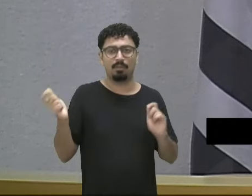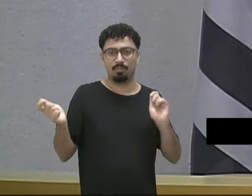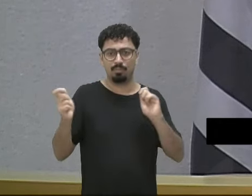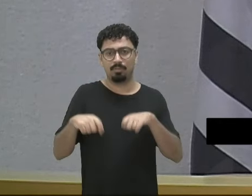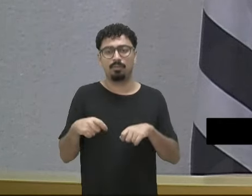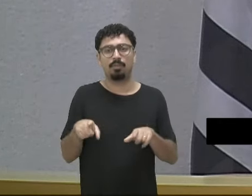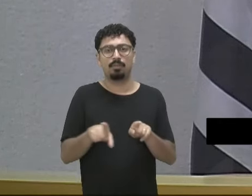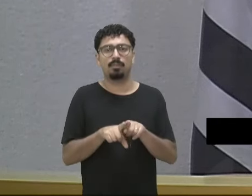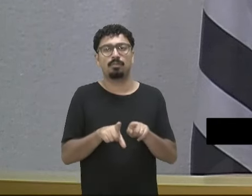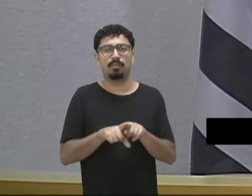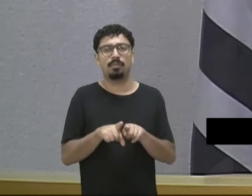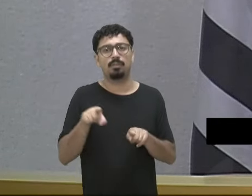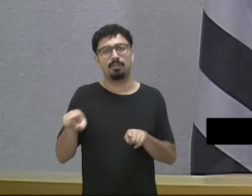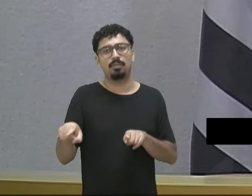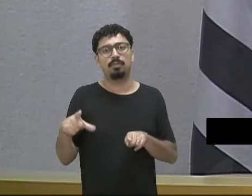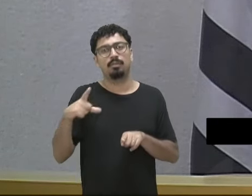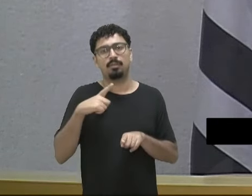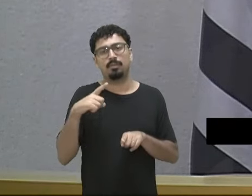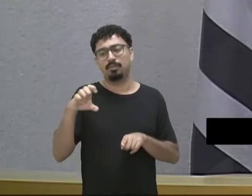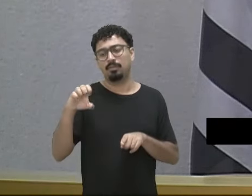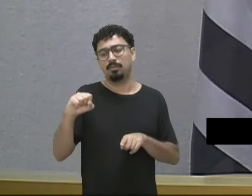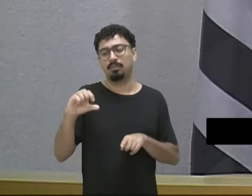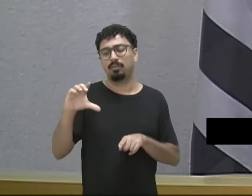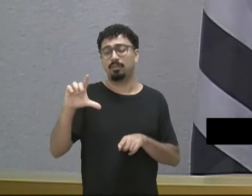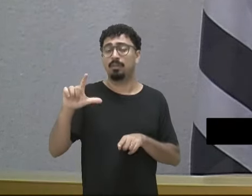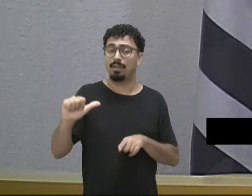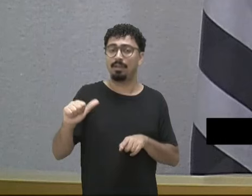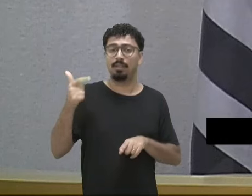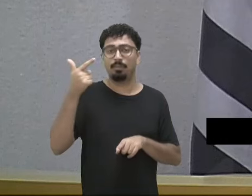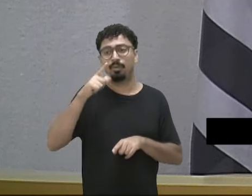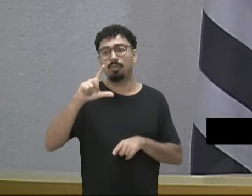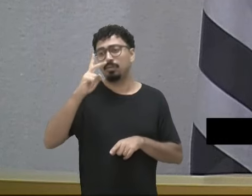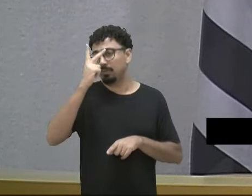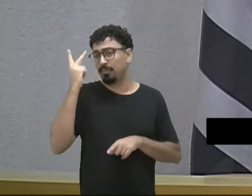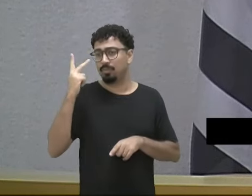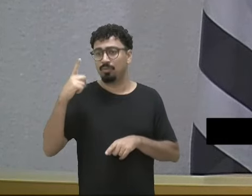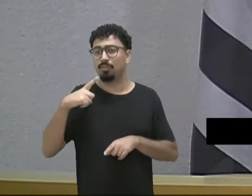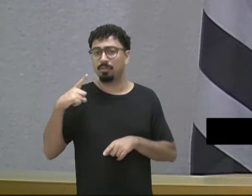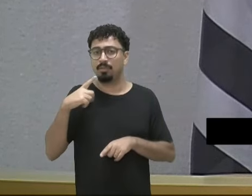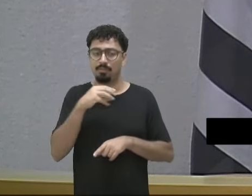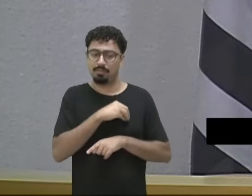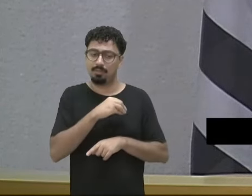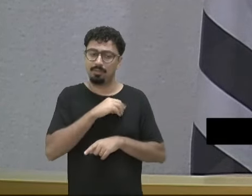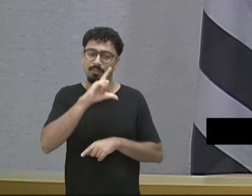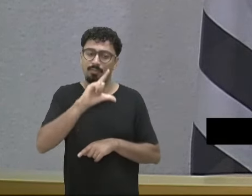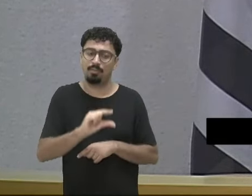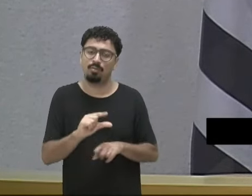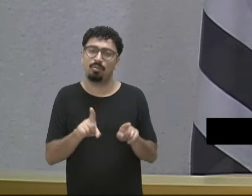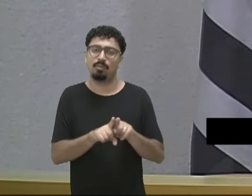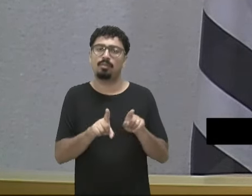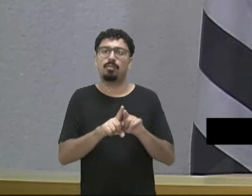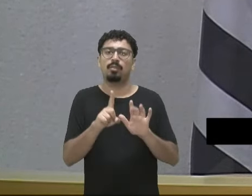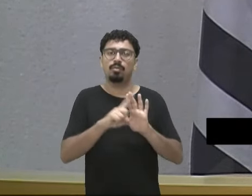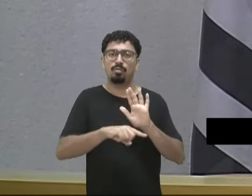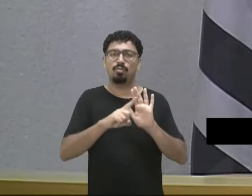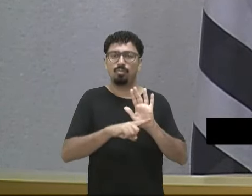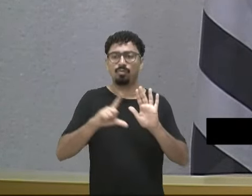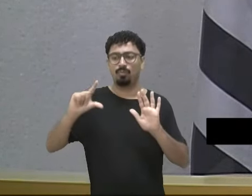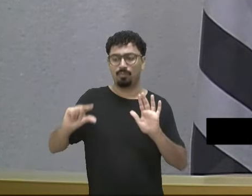né, de ter escalonamento. Para quê? Para que aqueles que recebem menos também tivessem um desconto